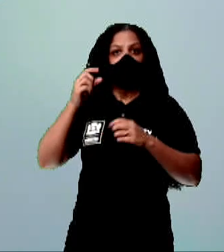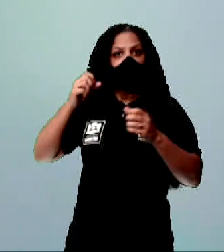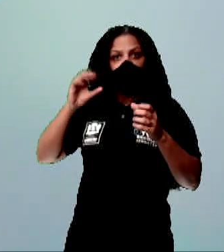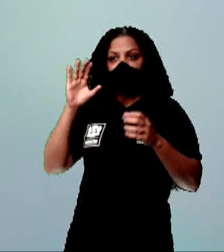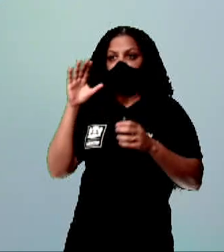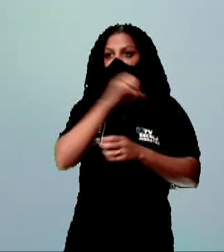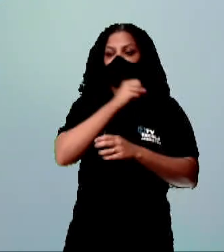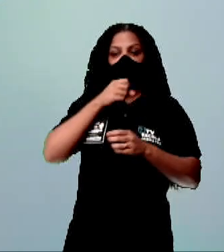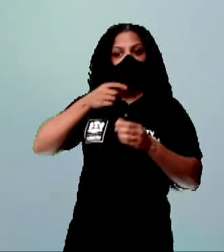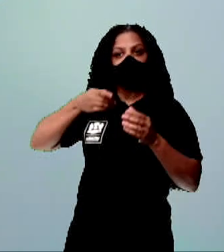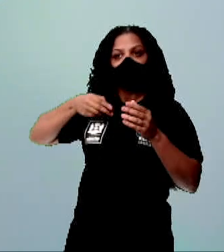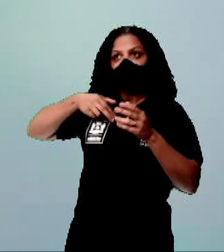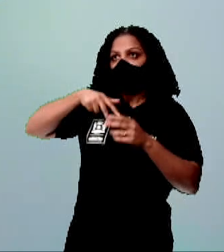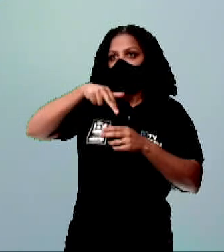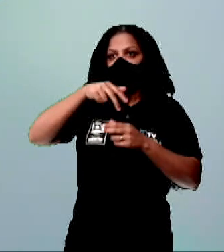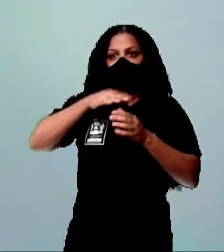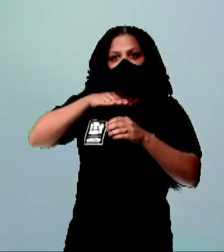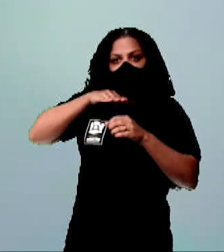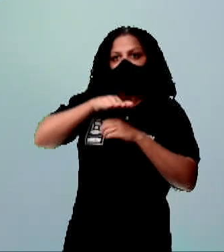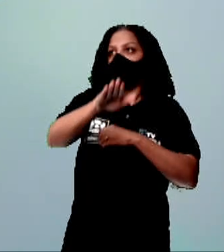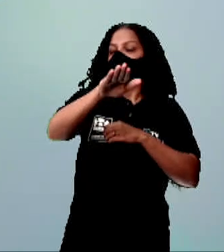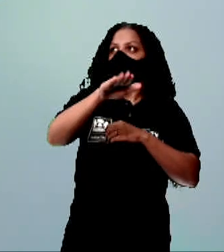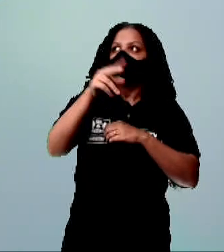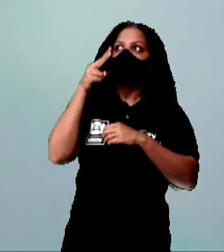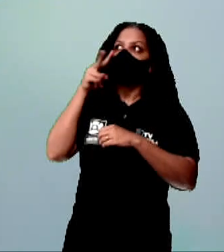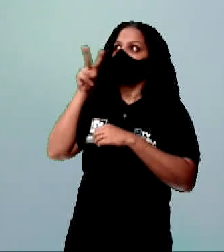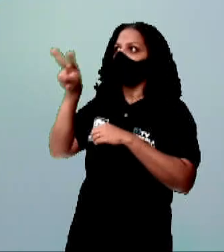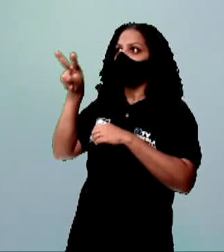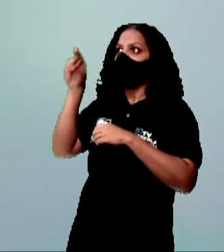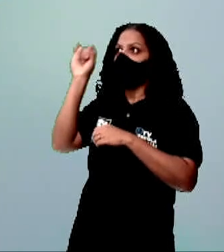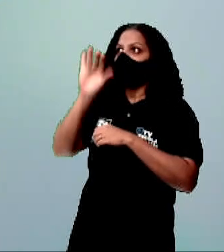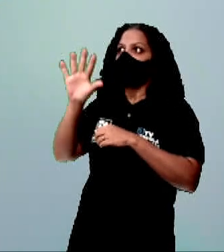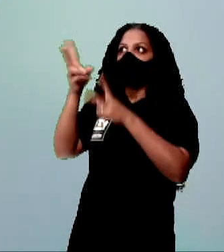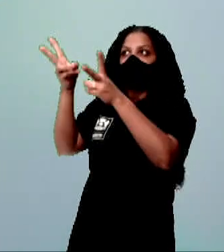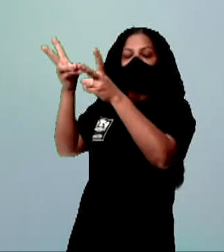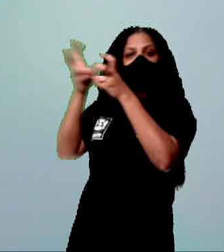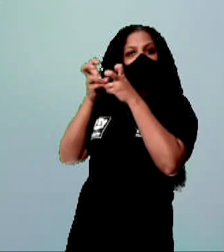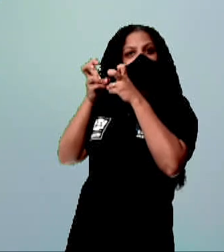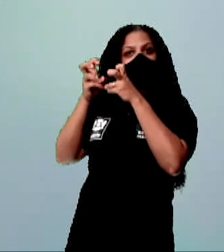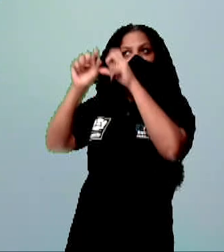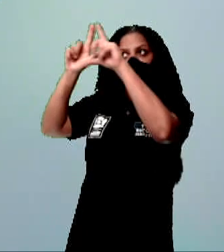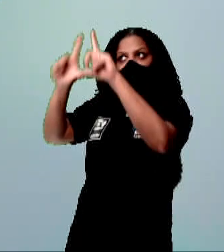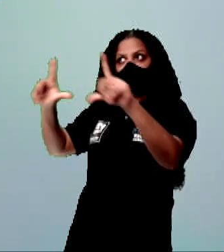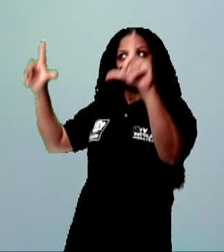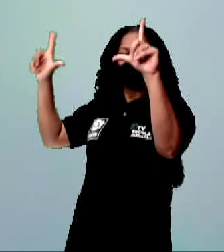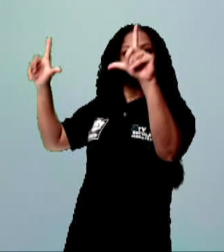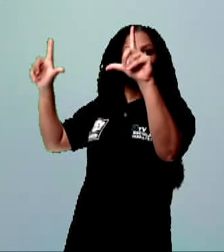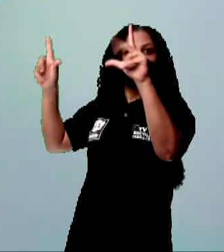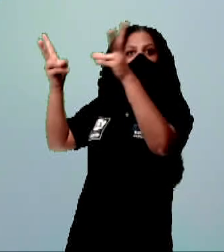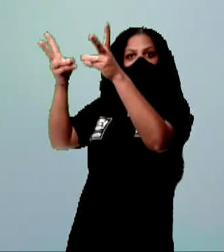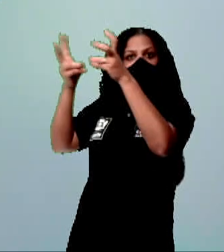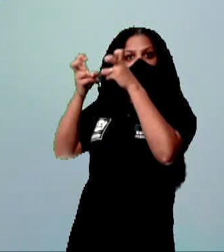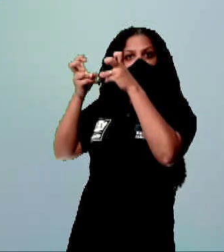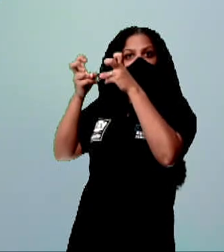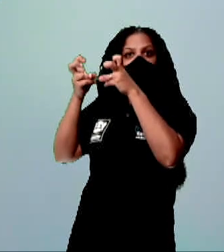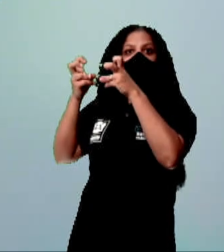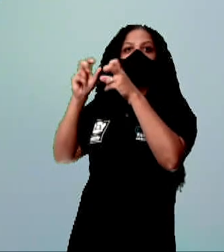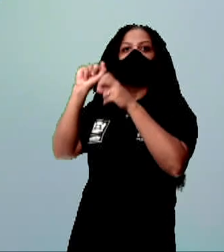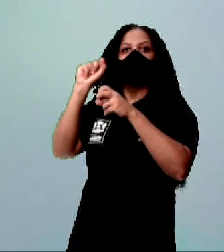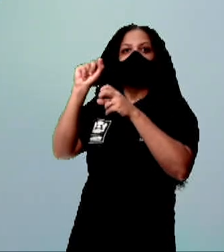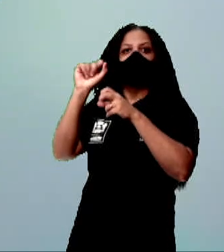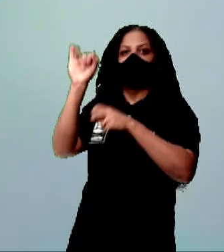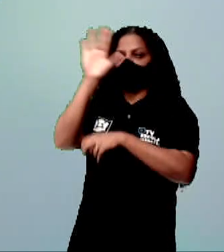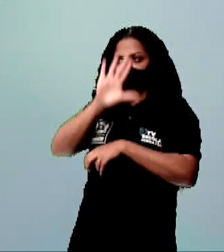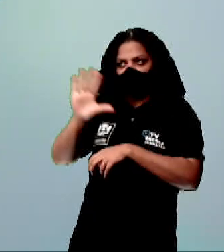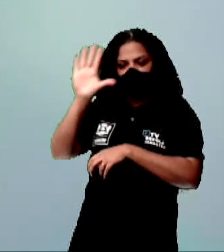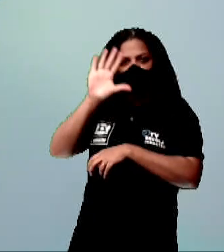sinal fechado e você está observando um outdoor. O que vai lhe chamar a atenção são as imagens. Se